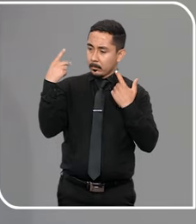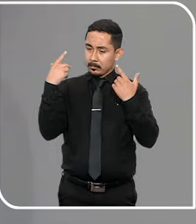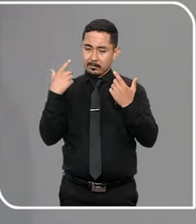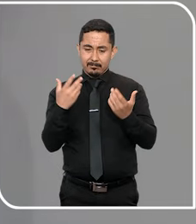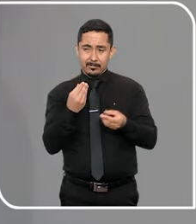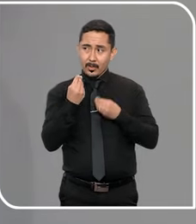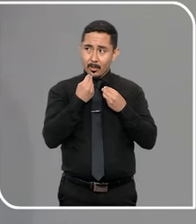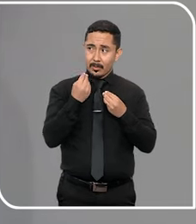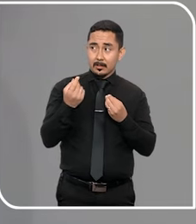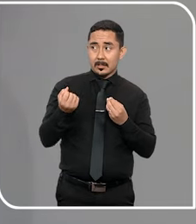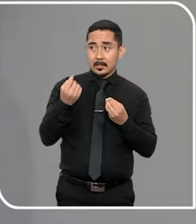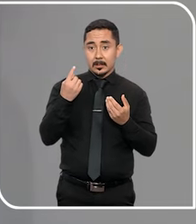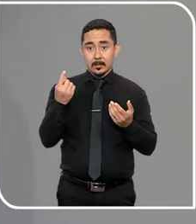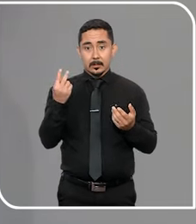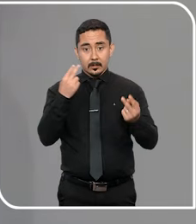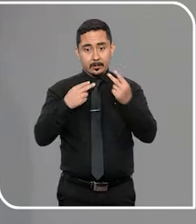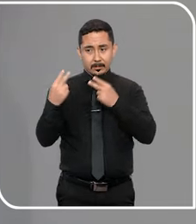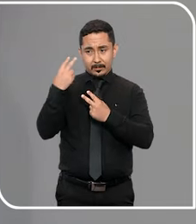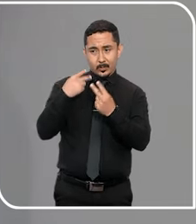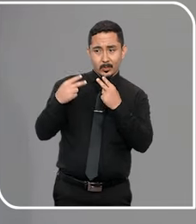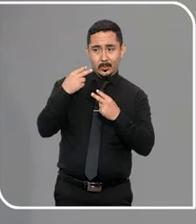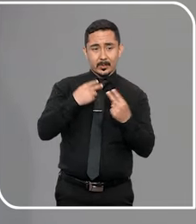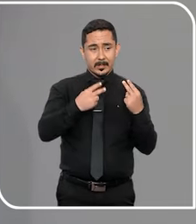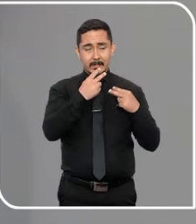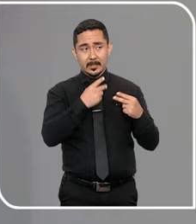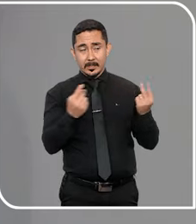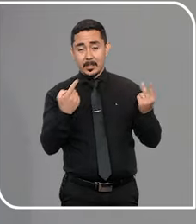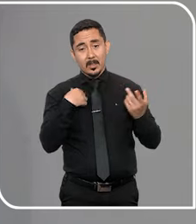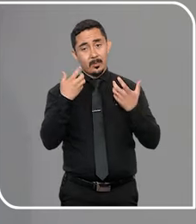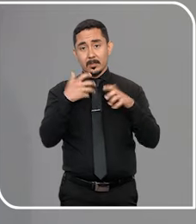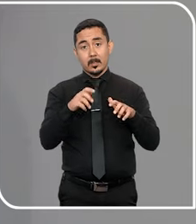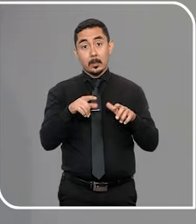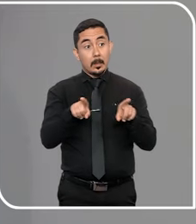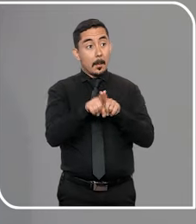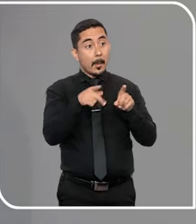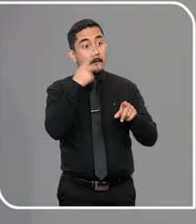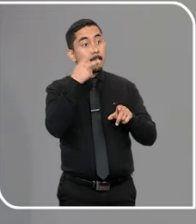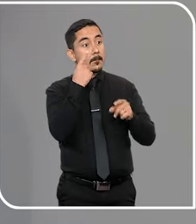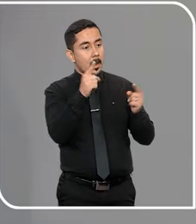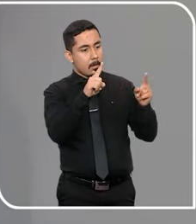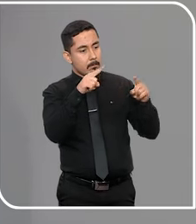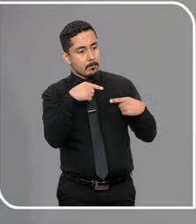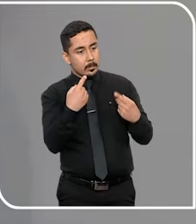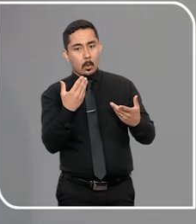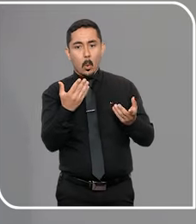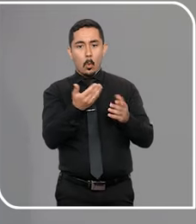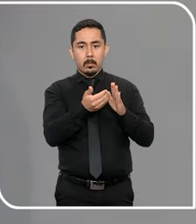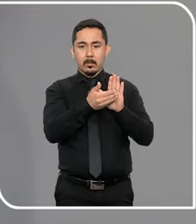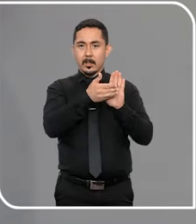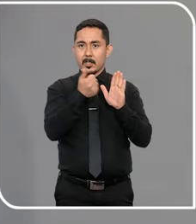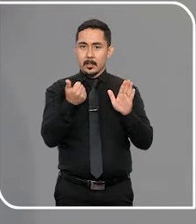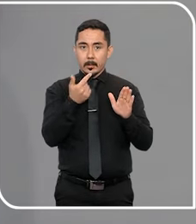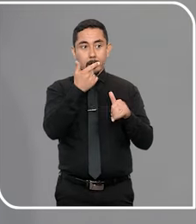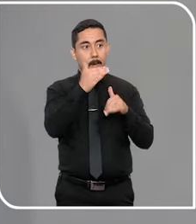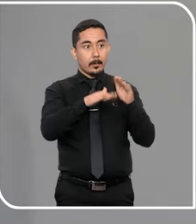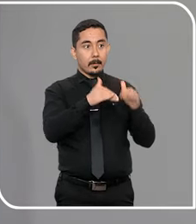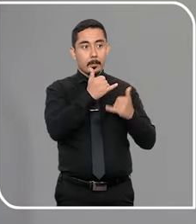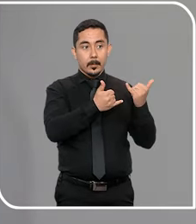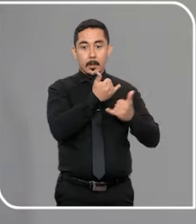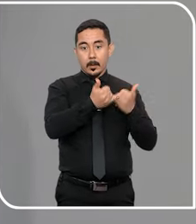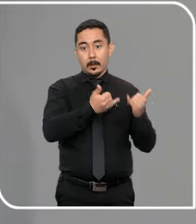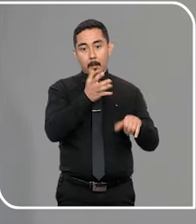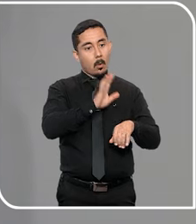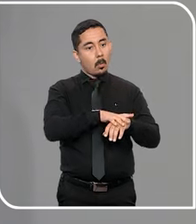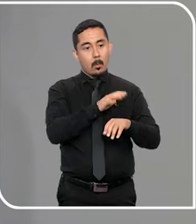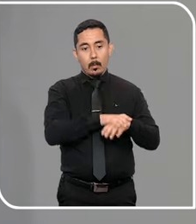olhasse da forma que me olham não queria que falasse as coisas que me falam não queria que me excluísse né